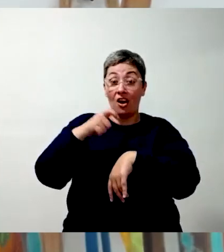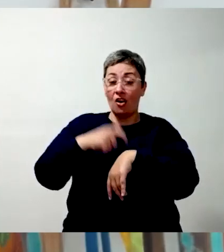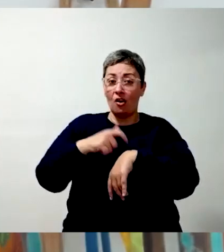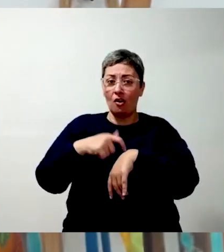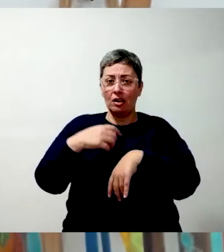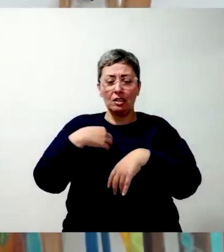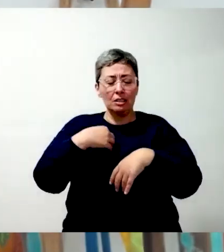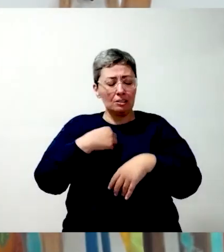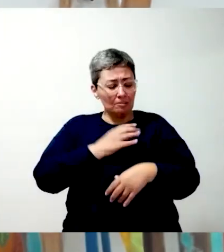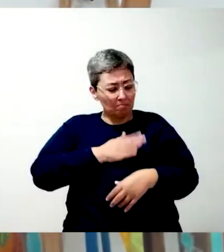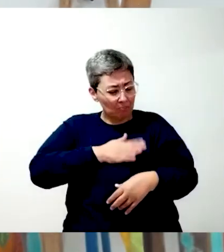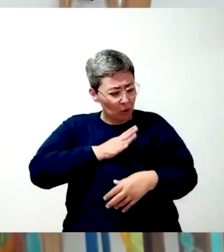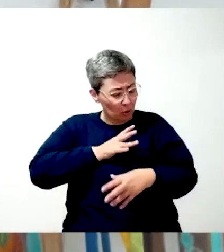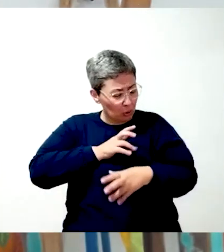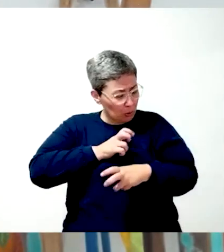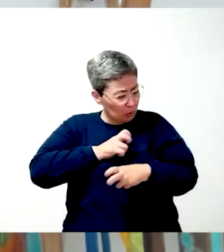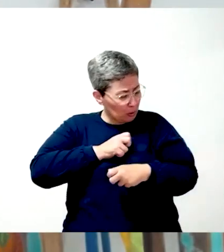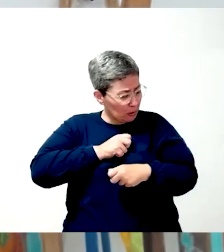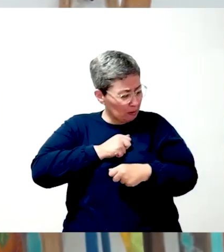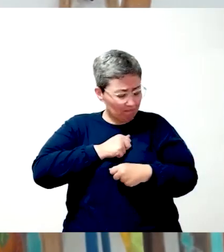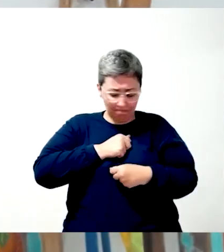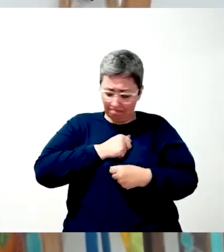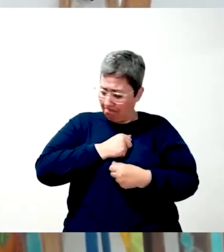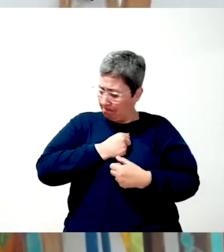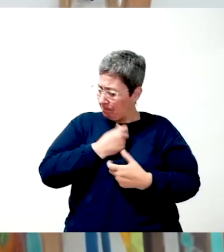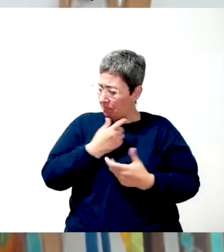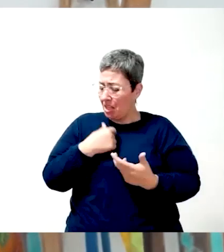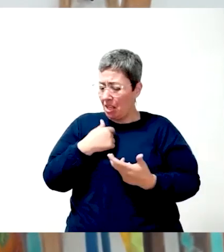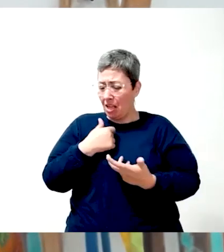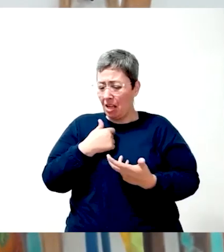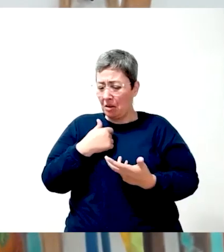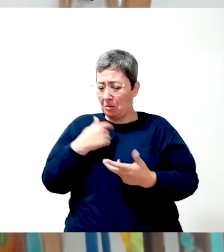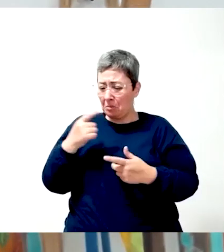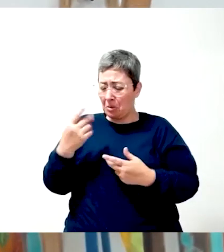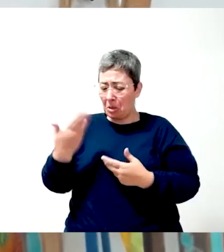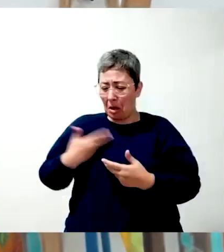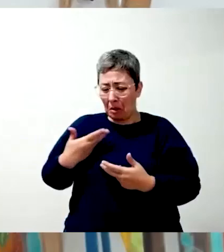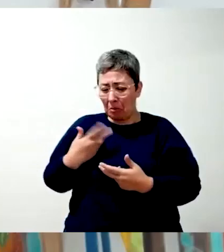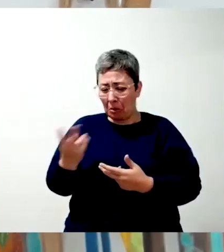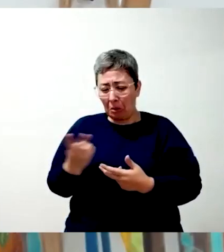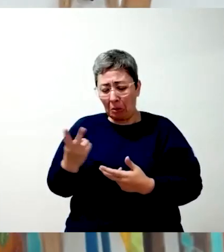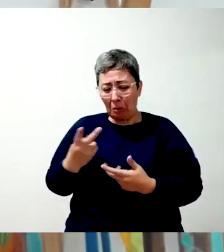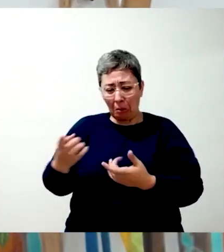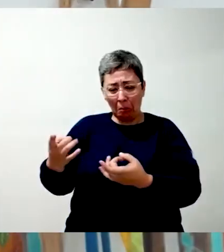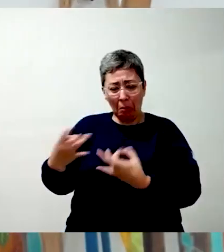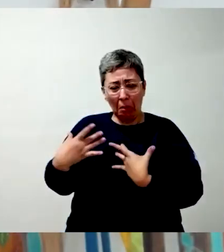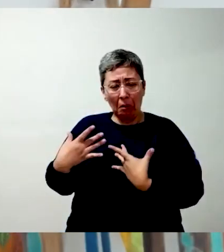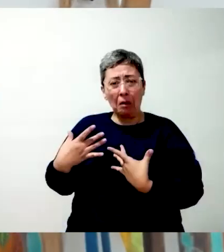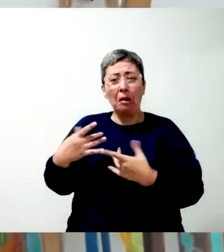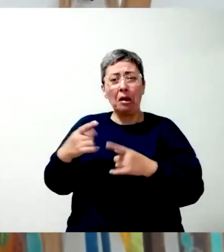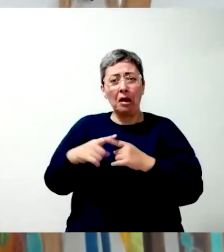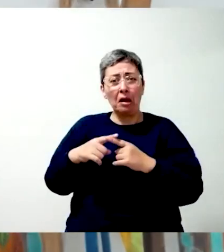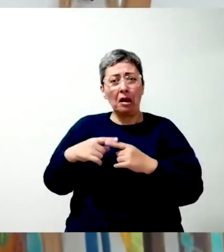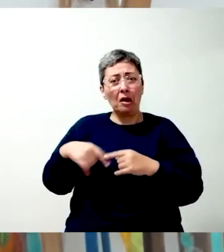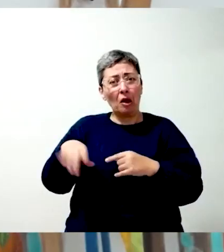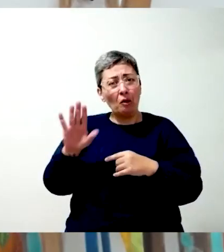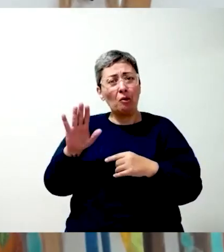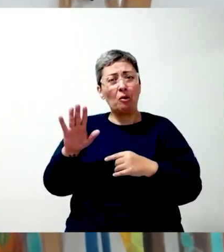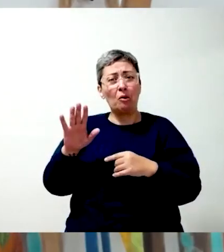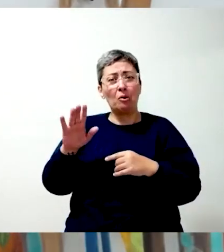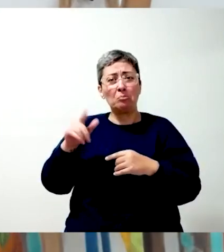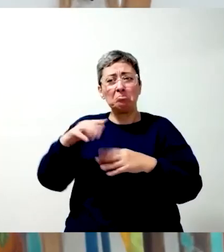Naquele instante eu senti um aperto no meu coração e pensei: os meus companheiros me deixaram, eles